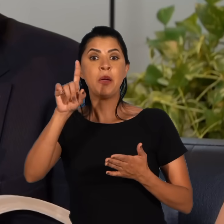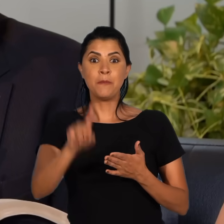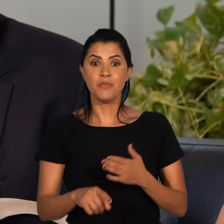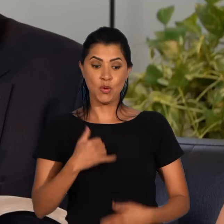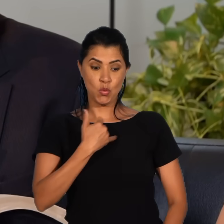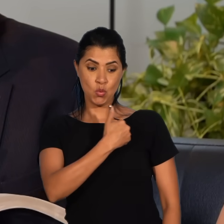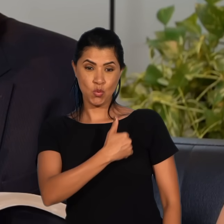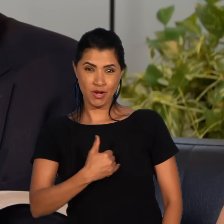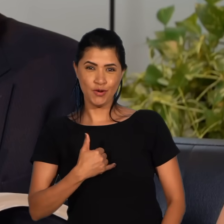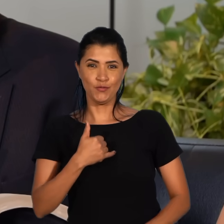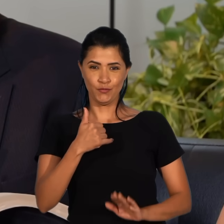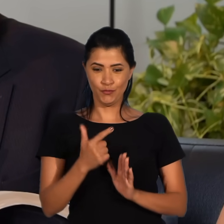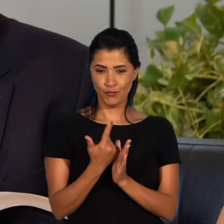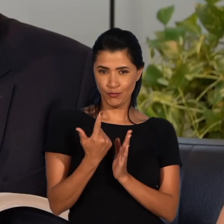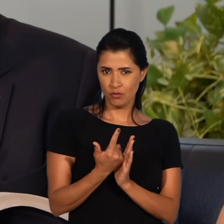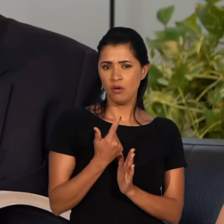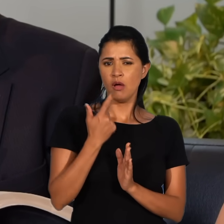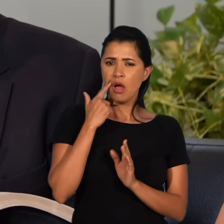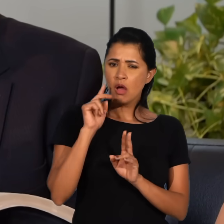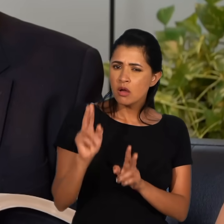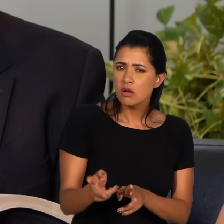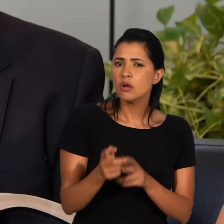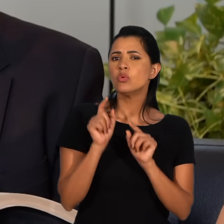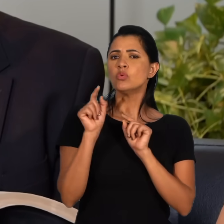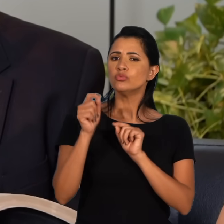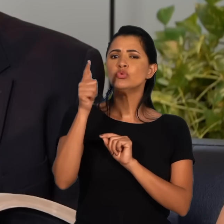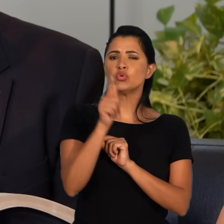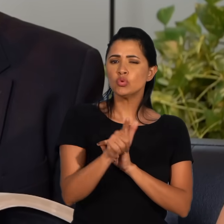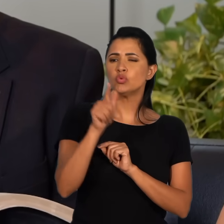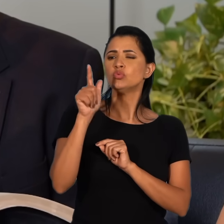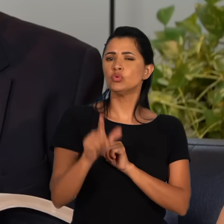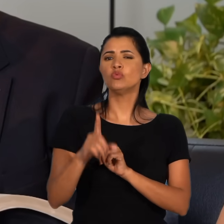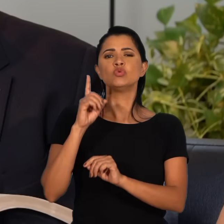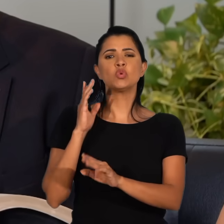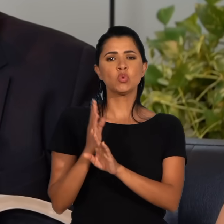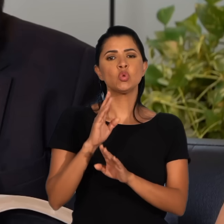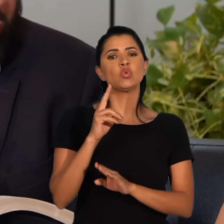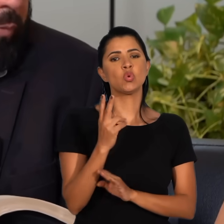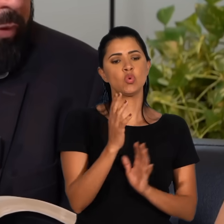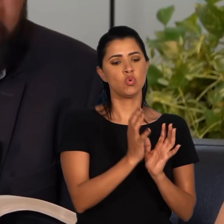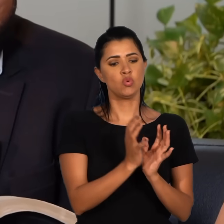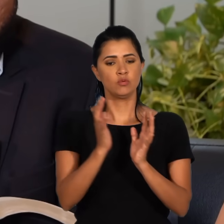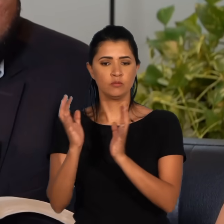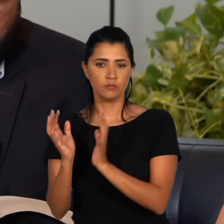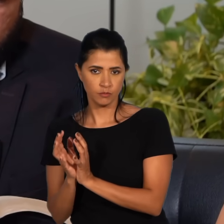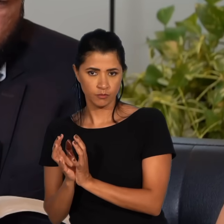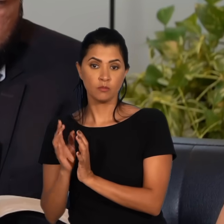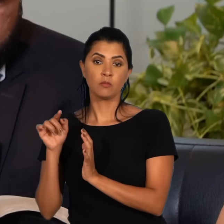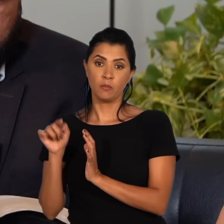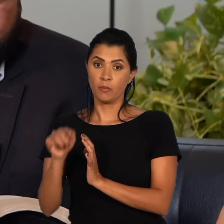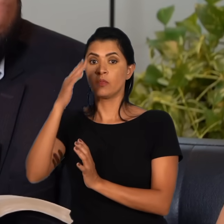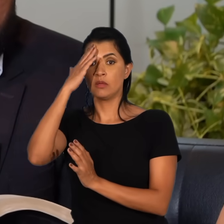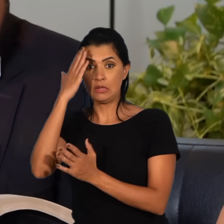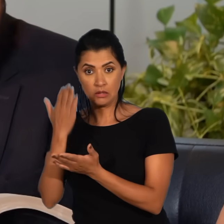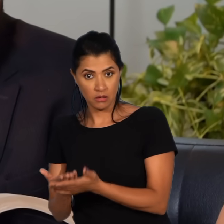livro de João é interessante notar que novamente nós encontramos aqui eh dois grupos nós temos o